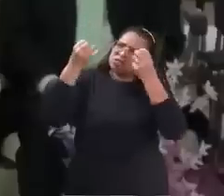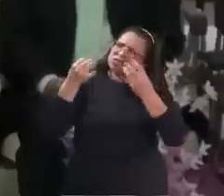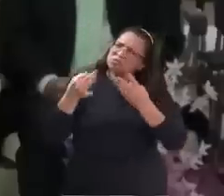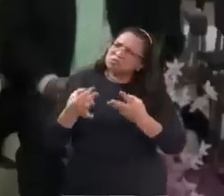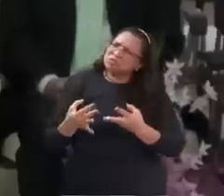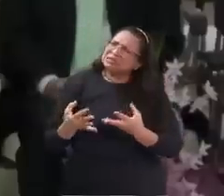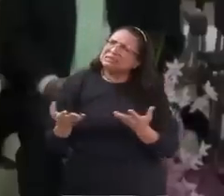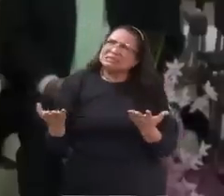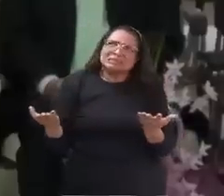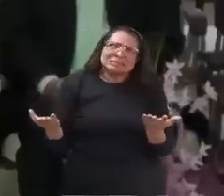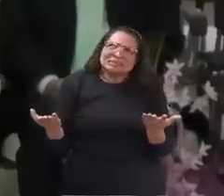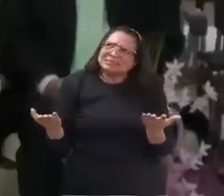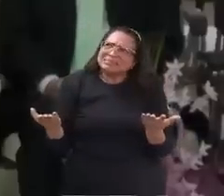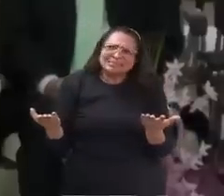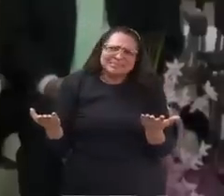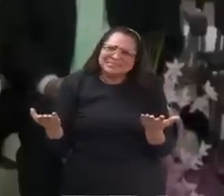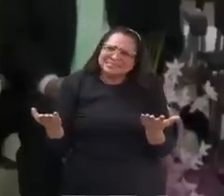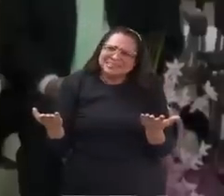no manual.